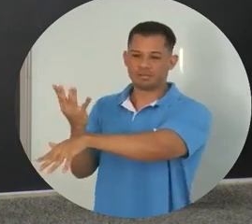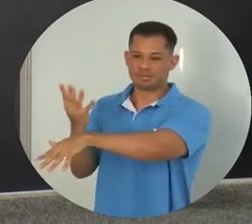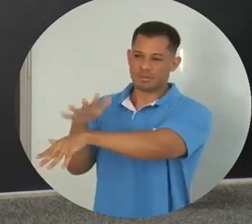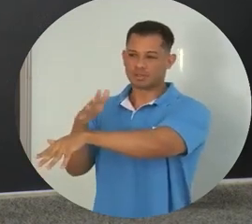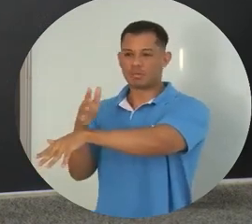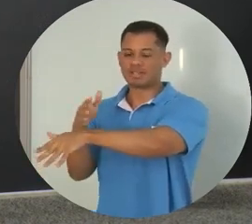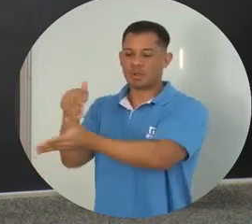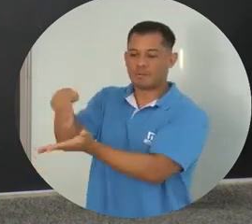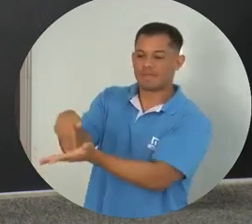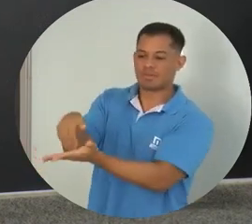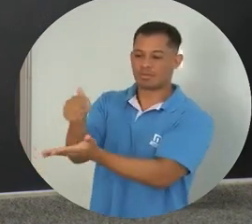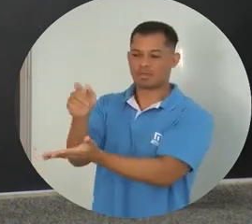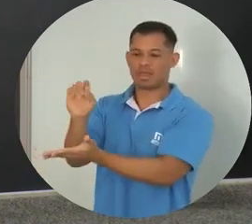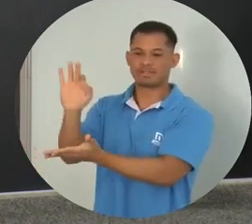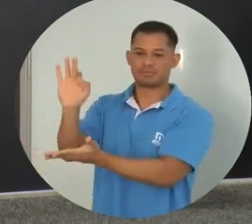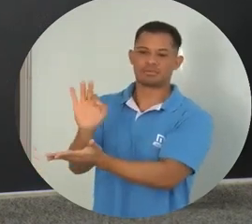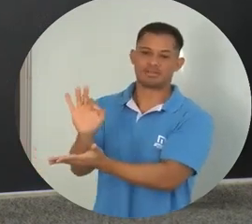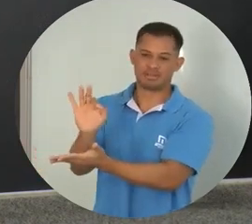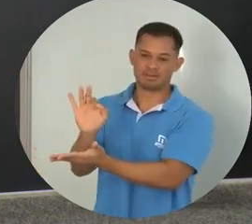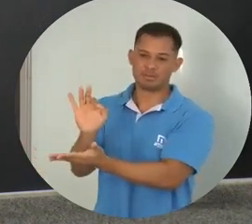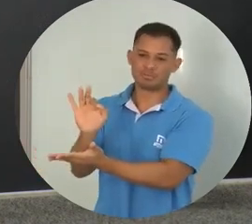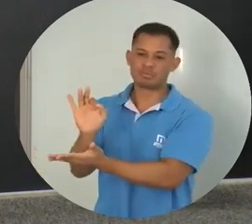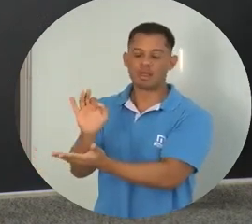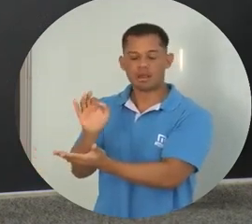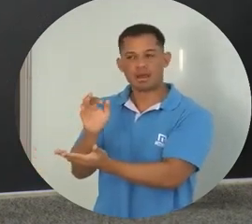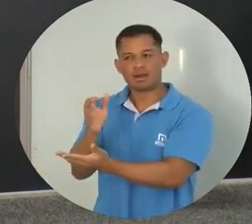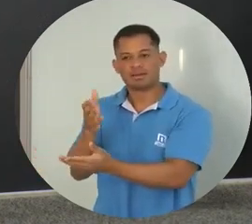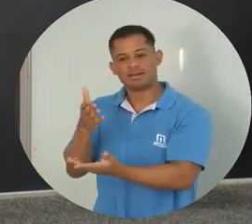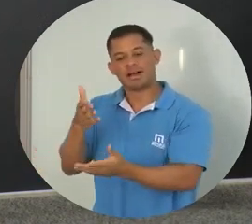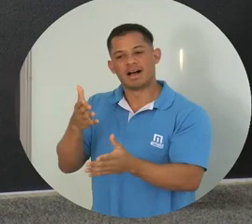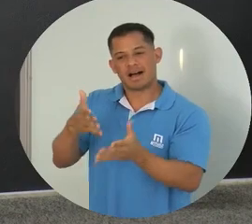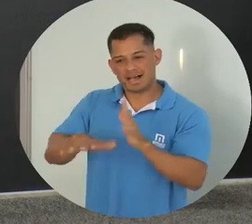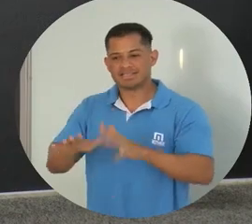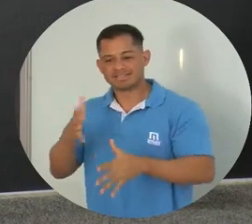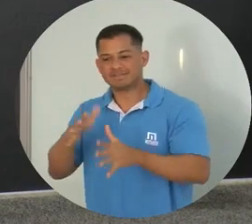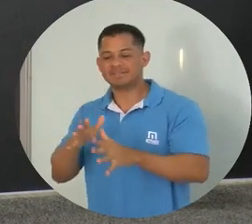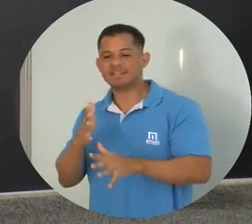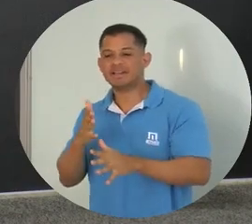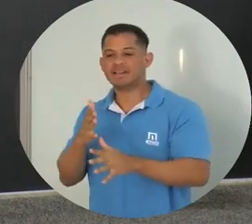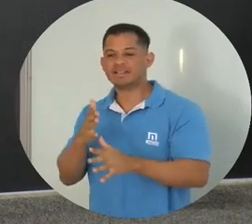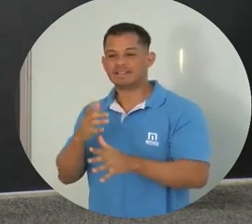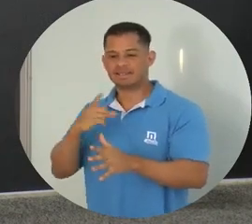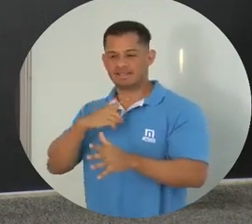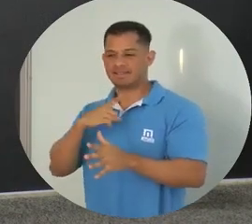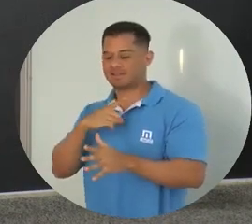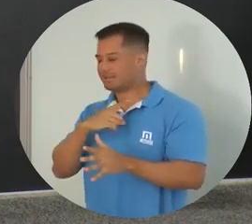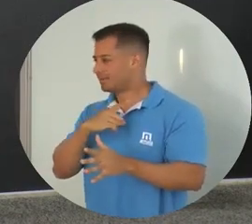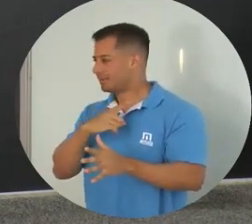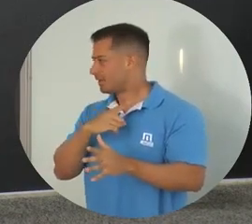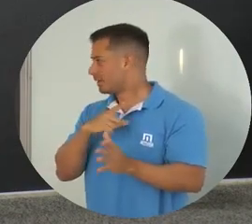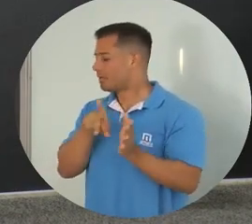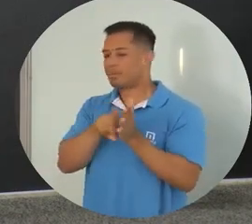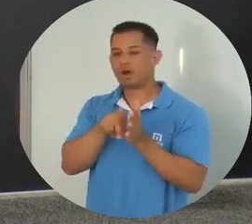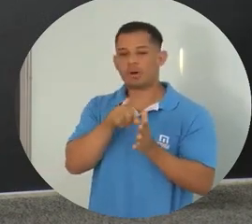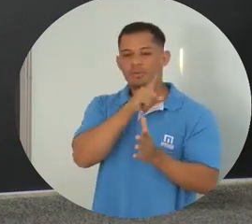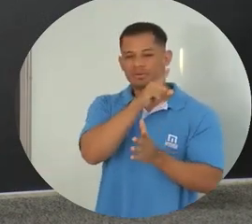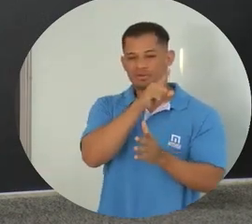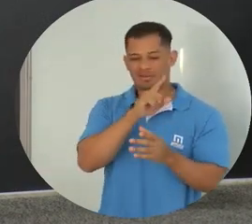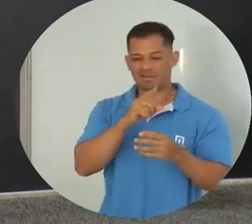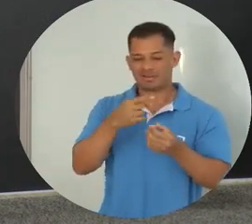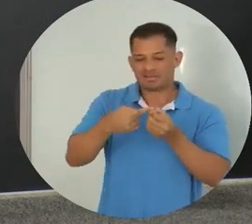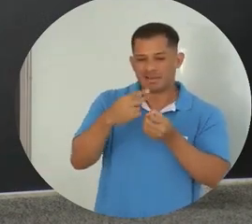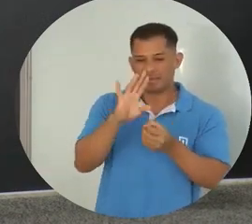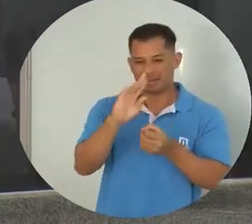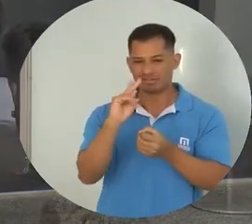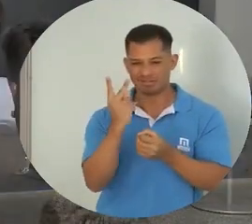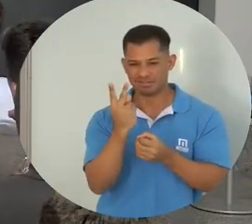existem cursos d'água que carregam sedimentos. A gente conhece aqui empreendimentos próximos de Belo Horizonte que já têm um